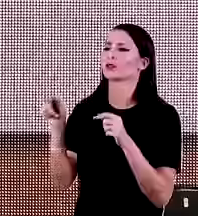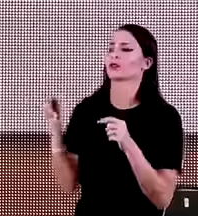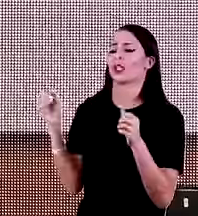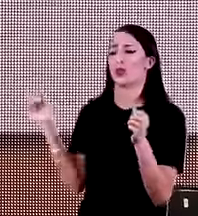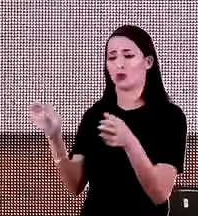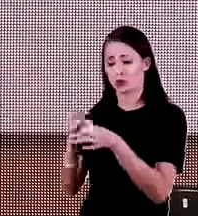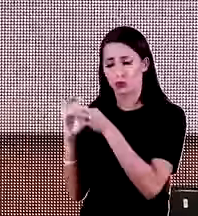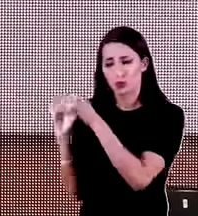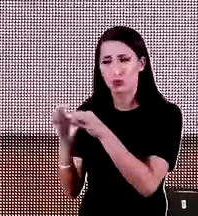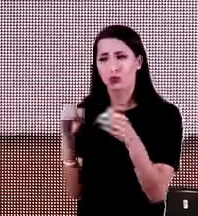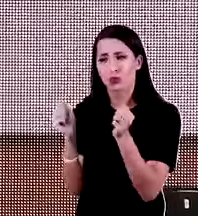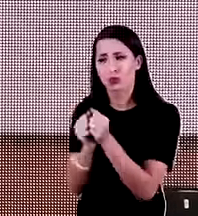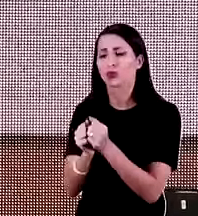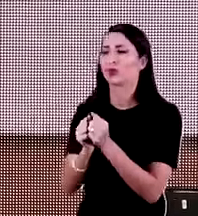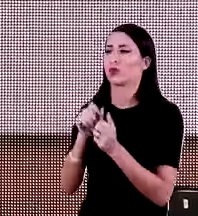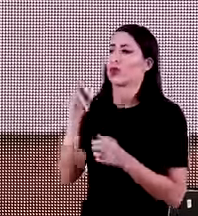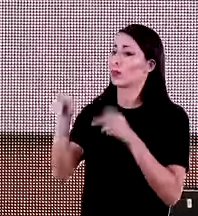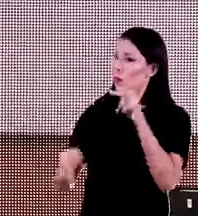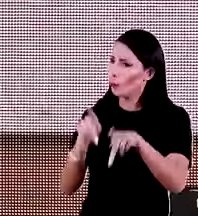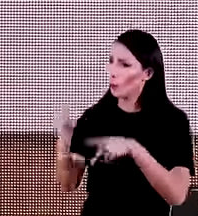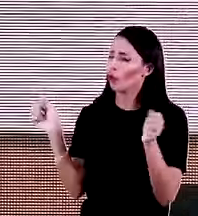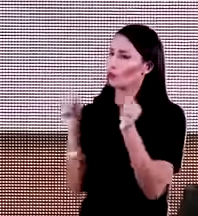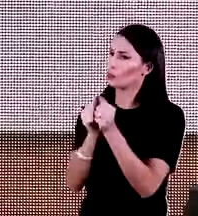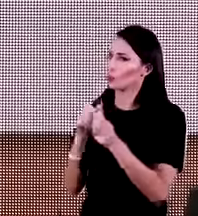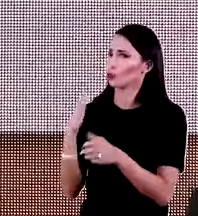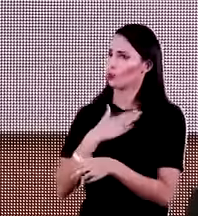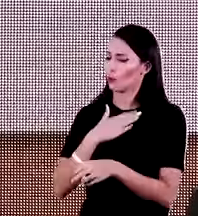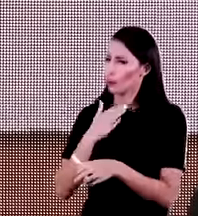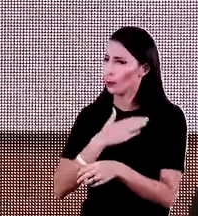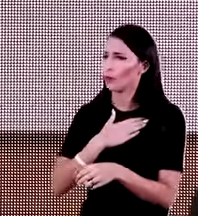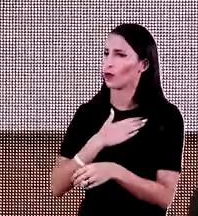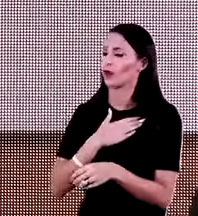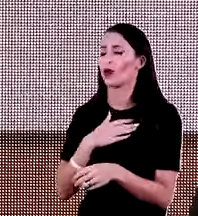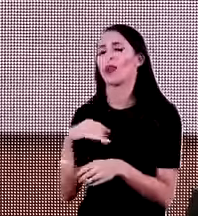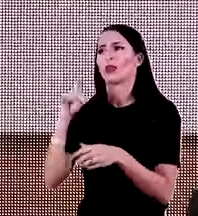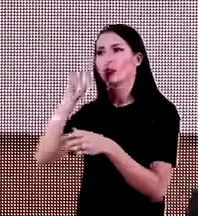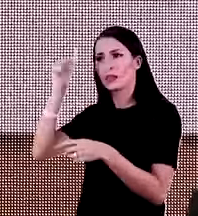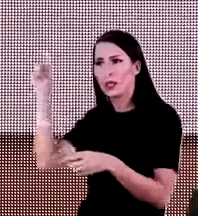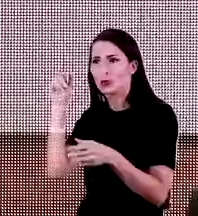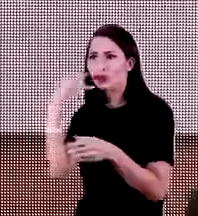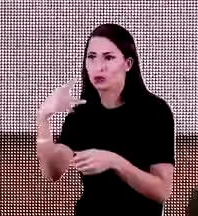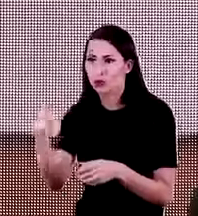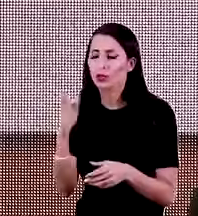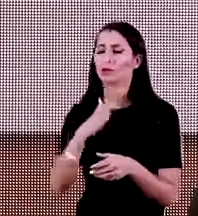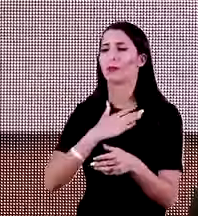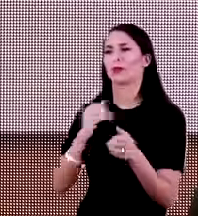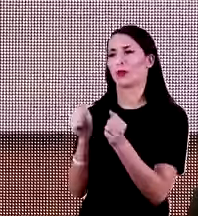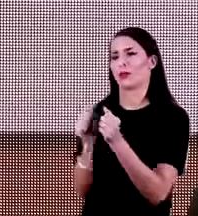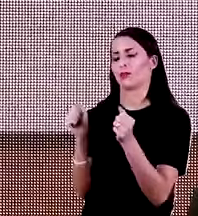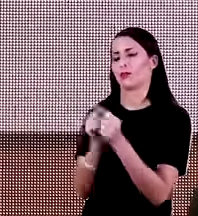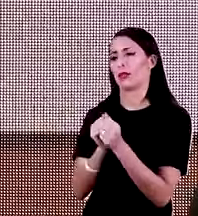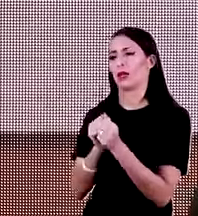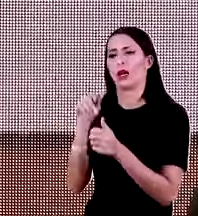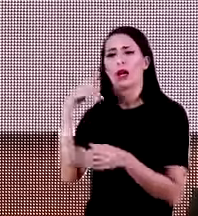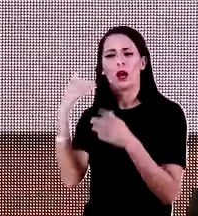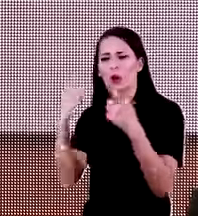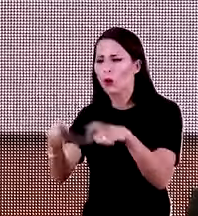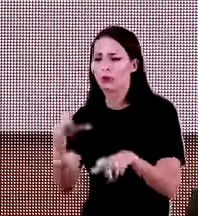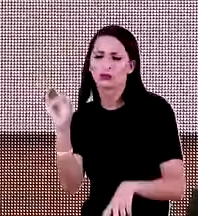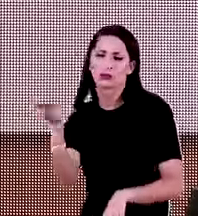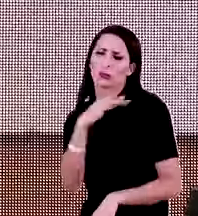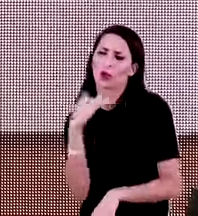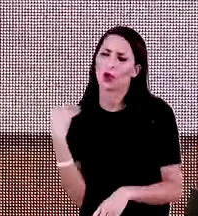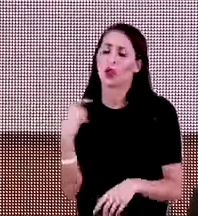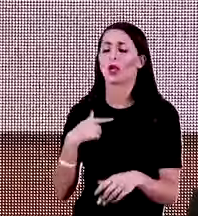meu povo e o teu Deus será o meu Deus. Onde morreres, morrerei, e ali serei sepultada. Que o Senhor